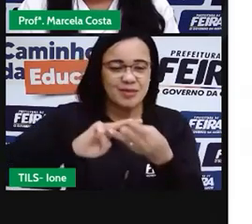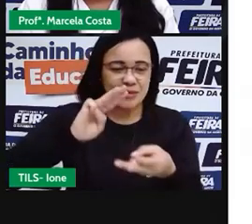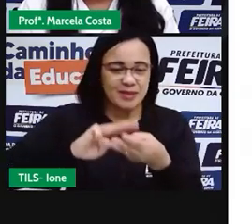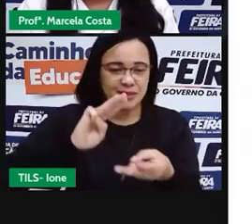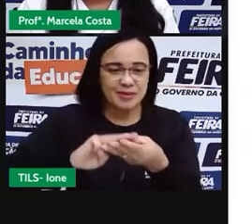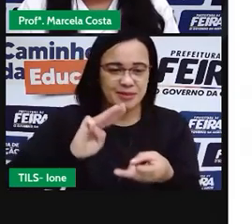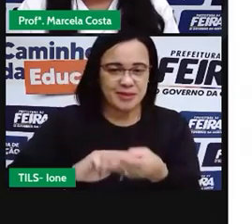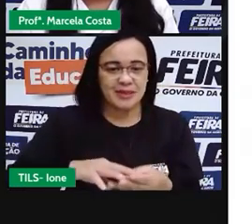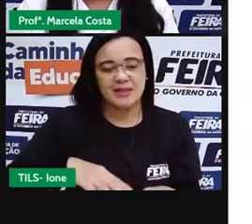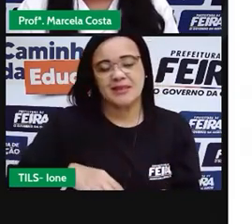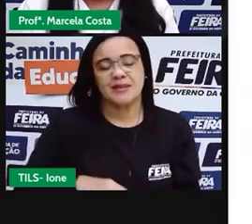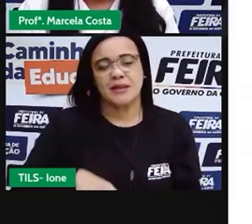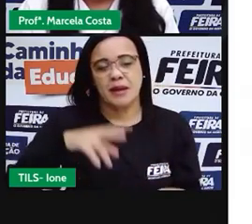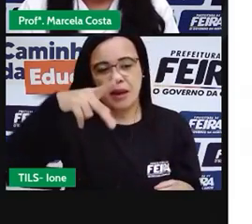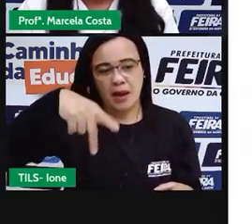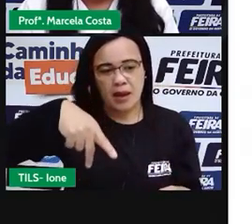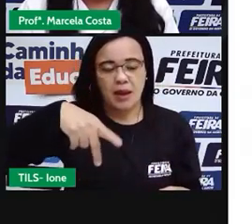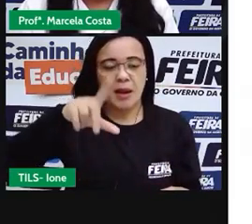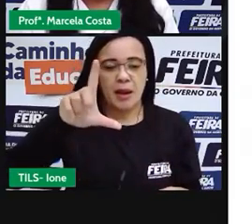no mesmo período histórico.